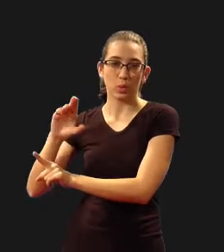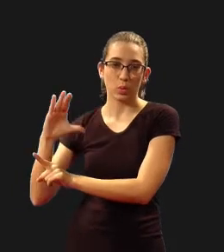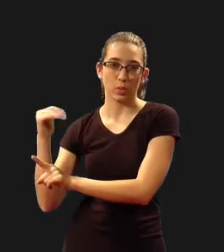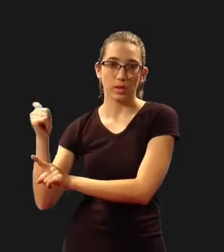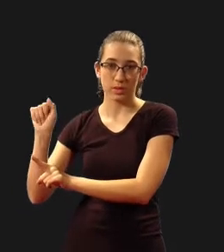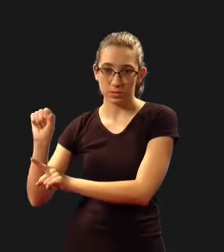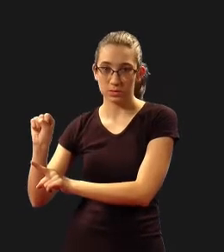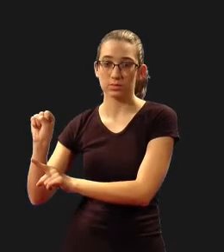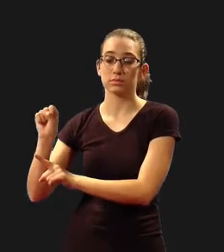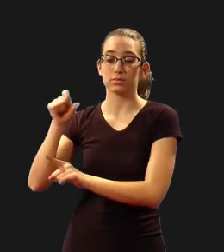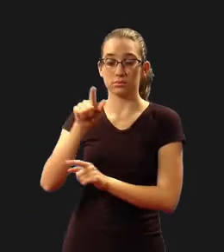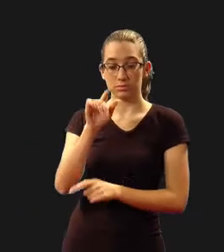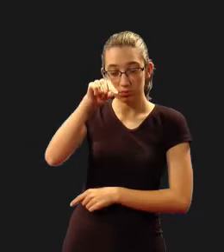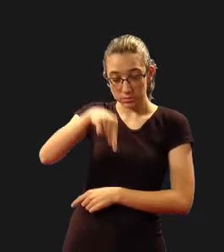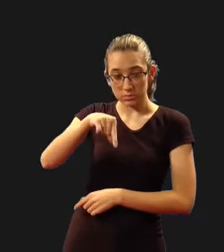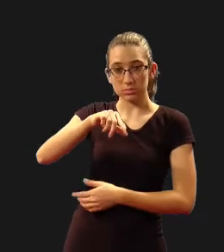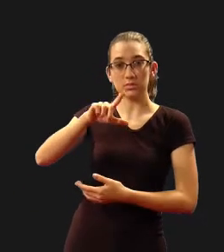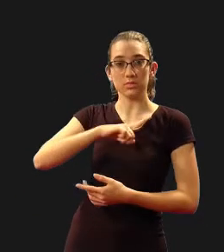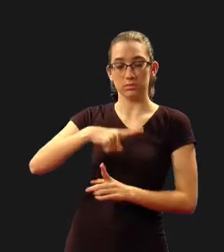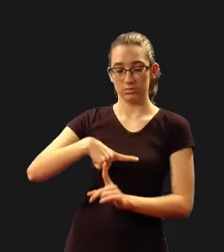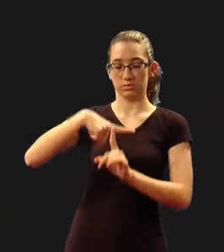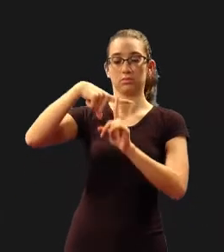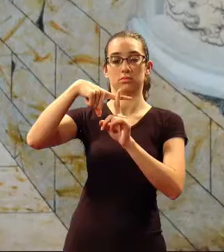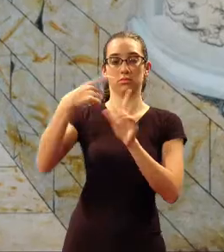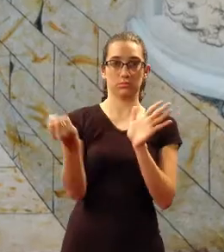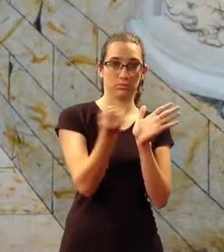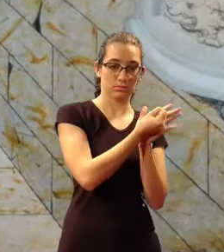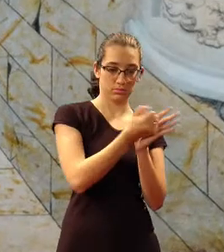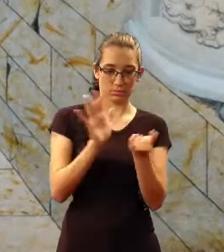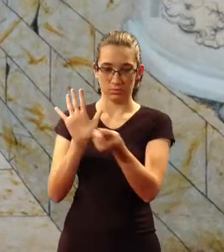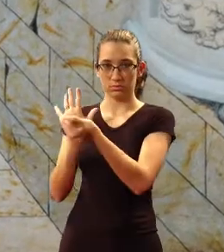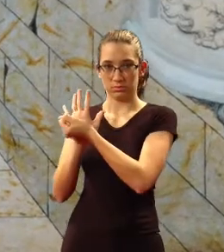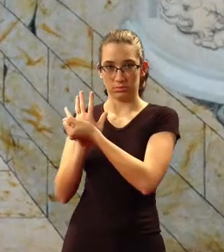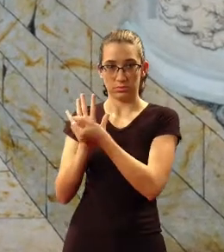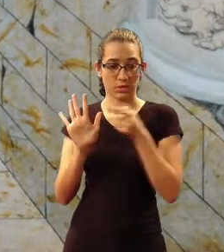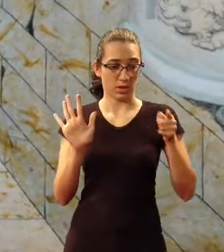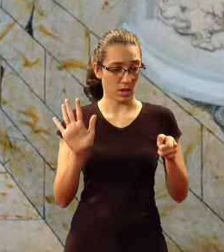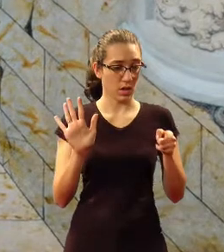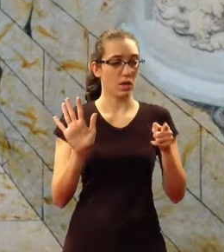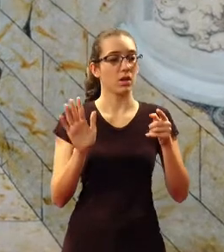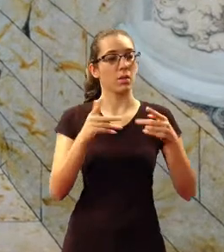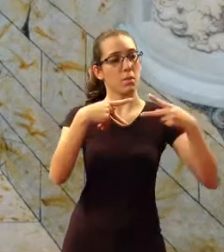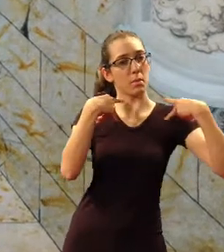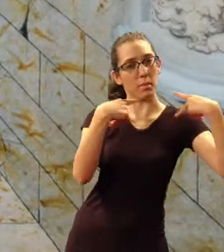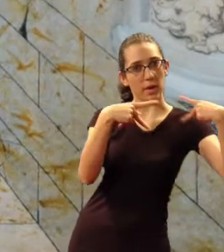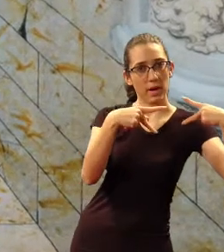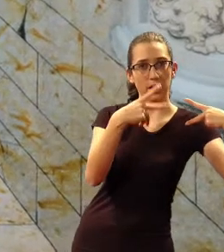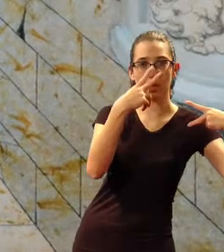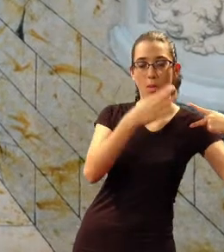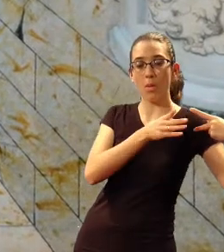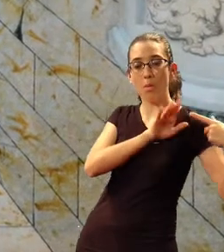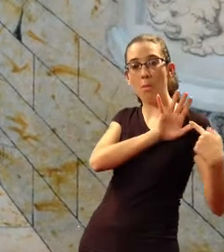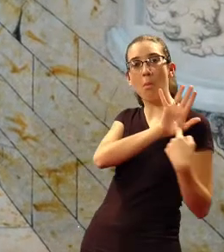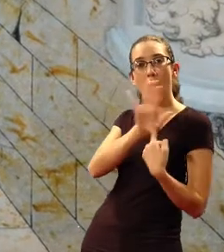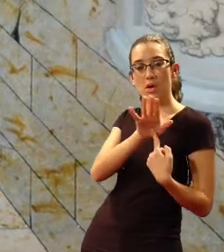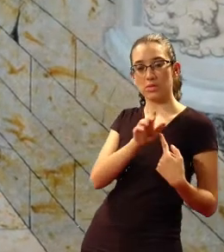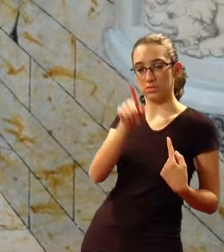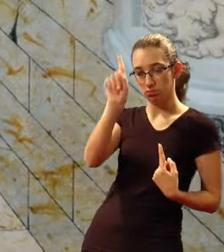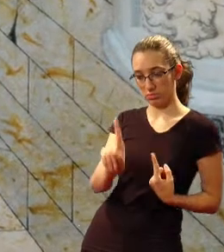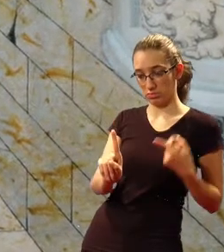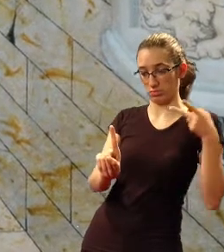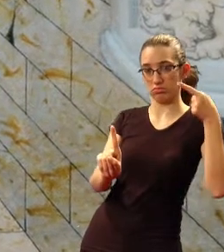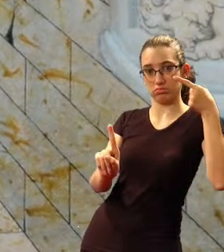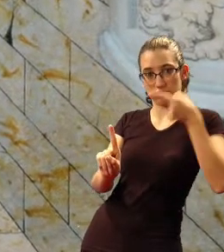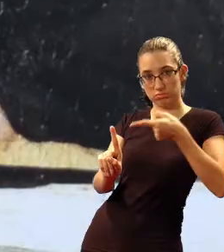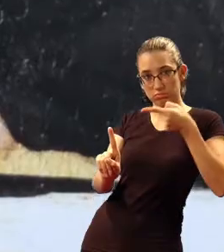no centro o Cristo crucificado, de um lado o pregador que aponta para Cristo, baseado